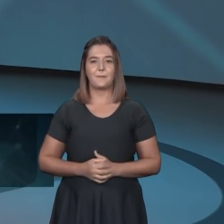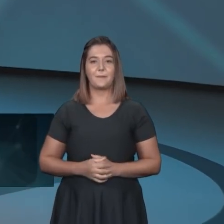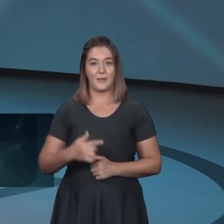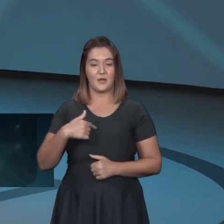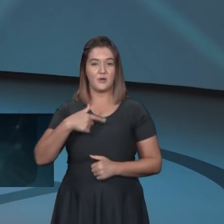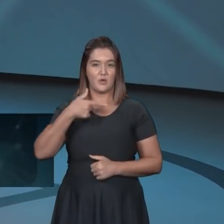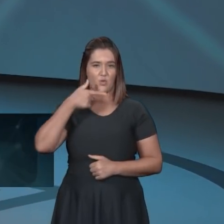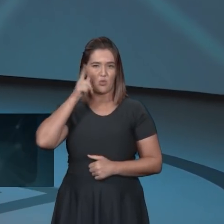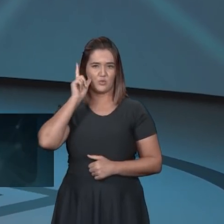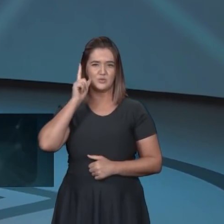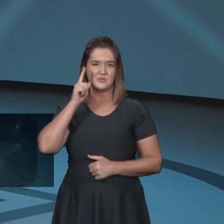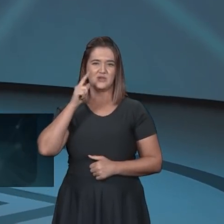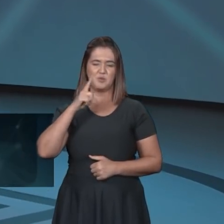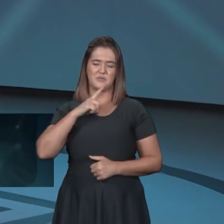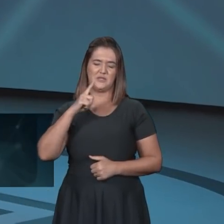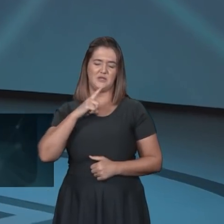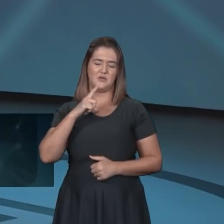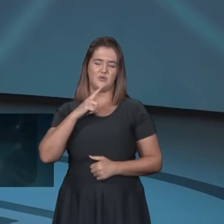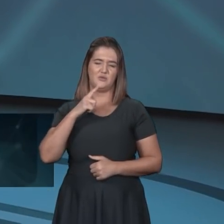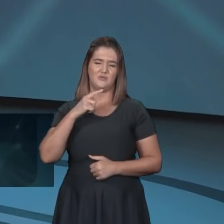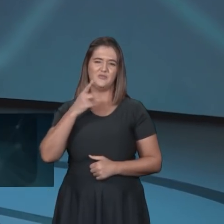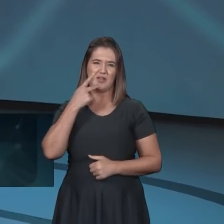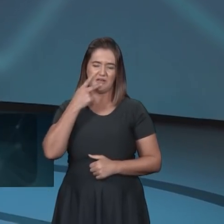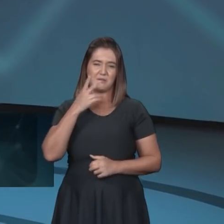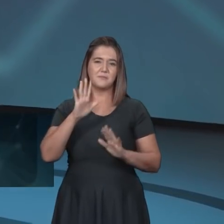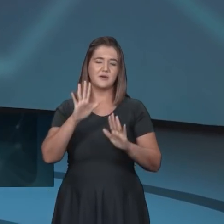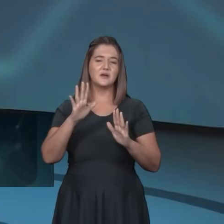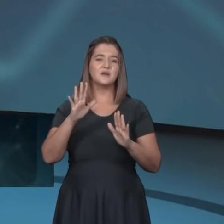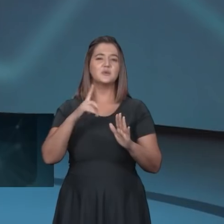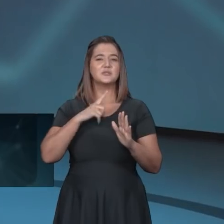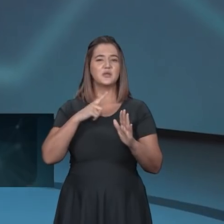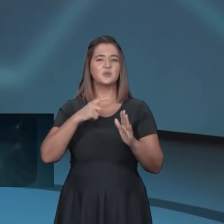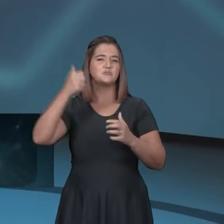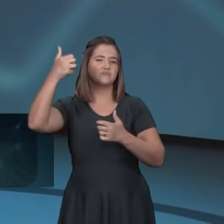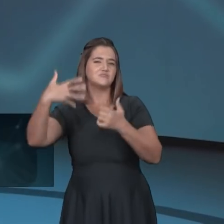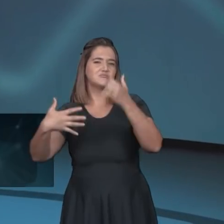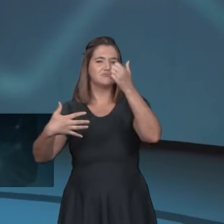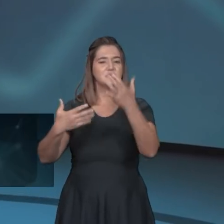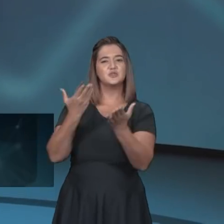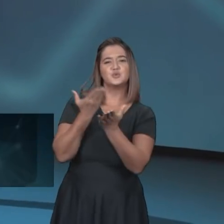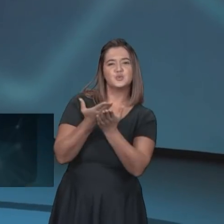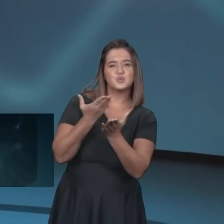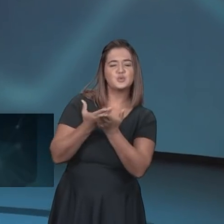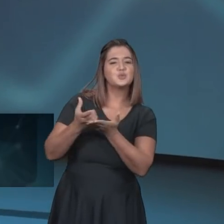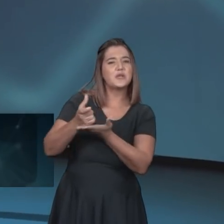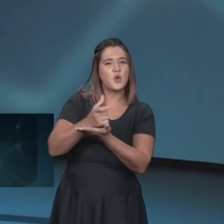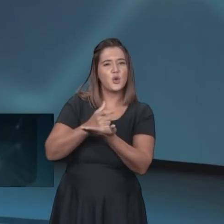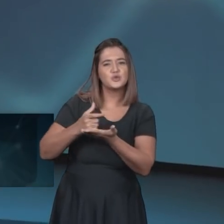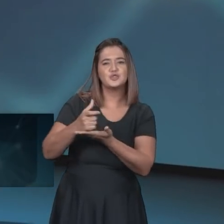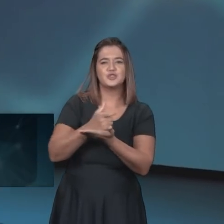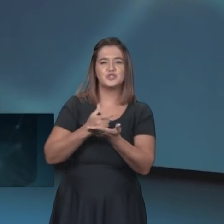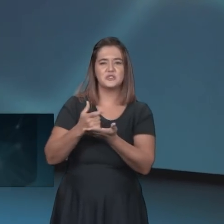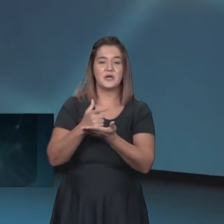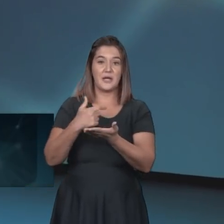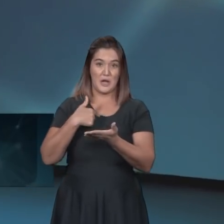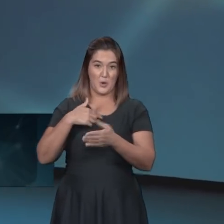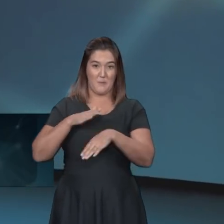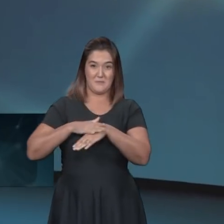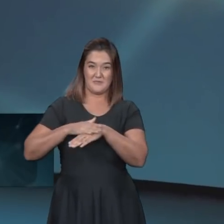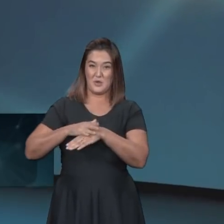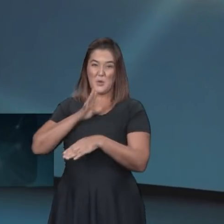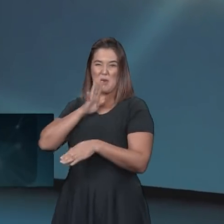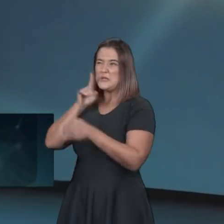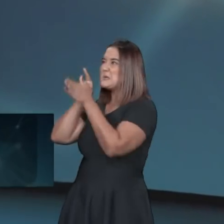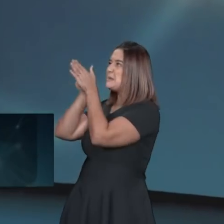Eu tenho estudos em teologia, mas isso não me faz um tecnólogo em Deus, muito menos um especialista em Deus. Eu não vou